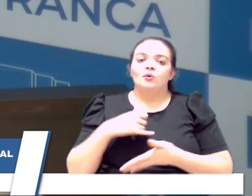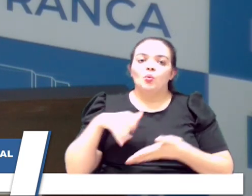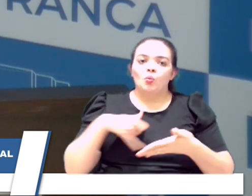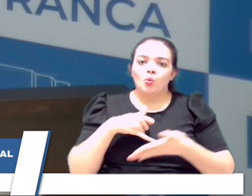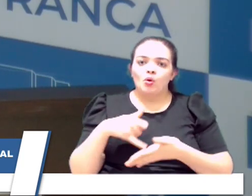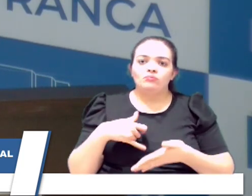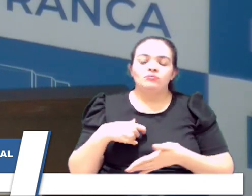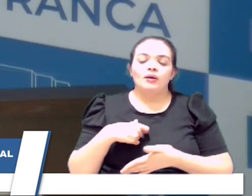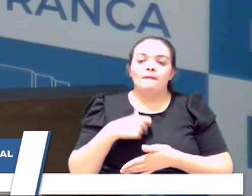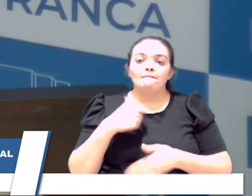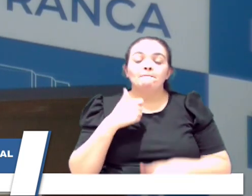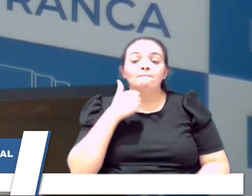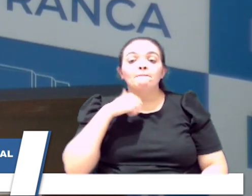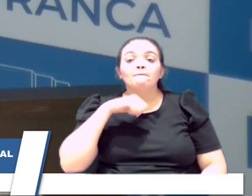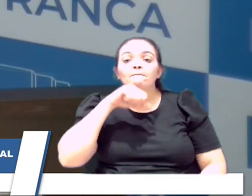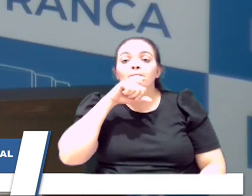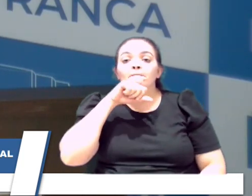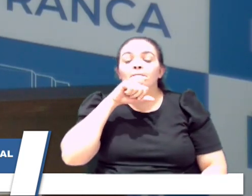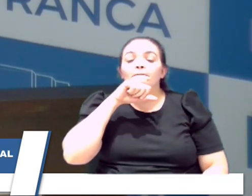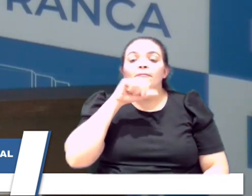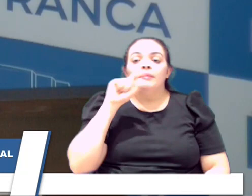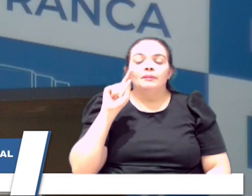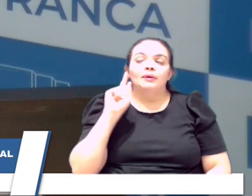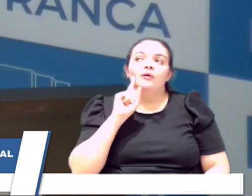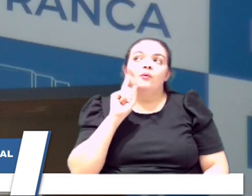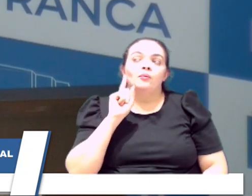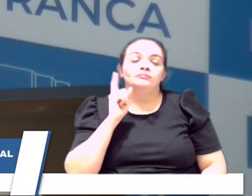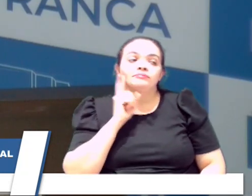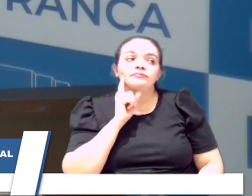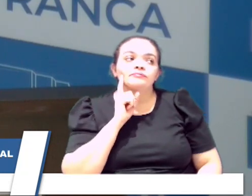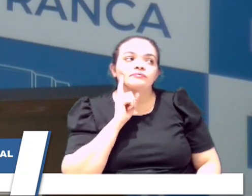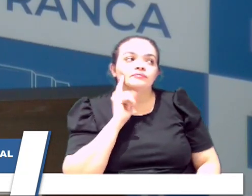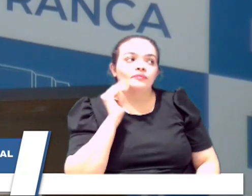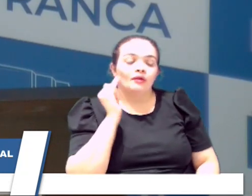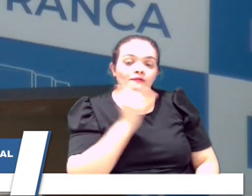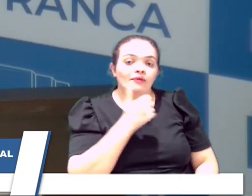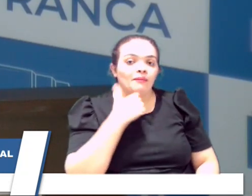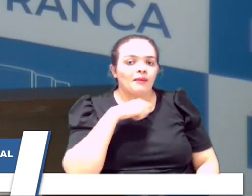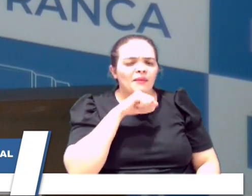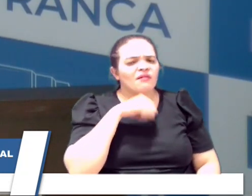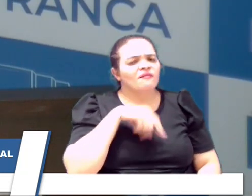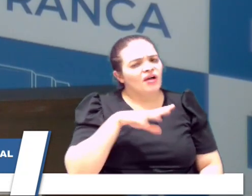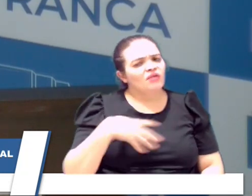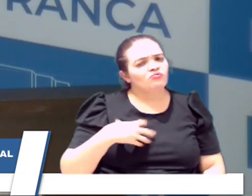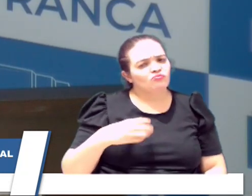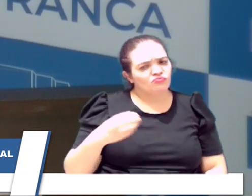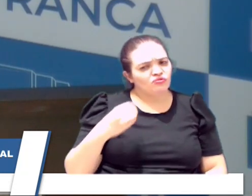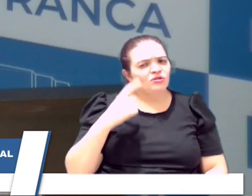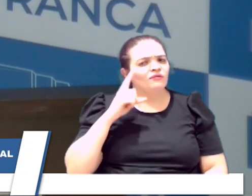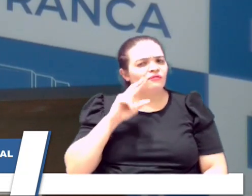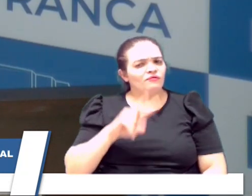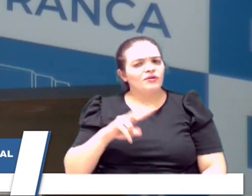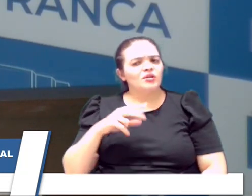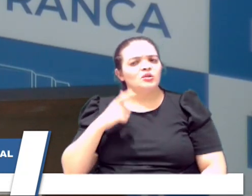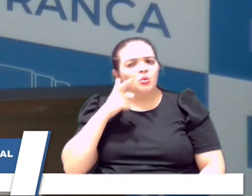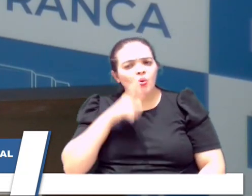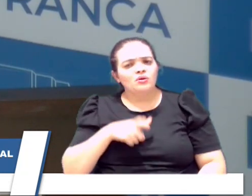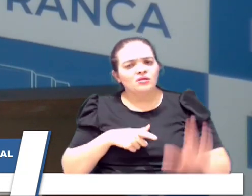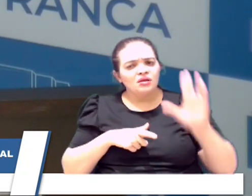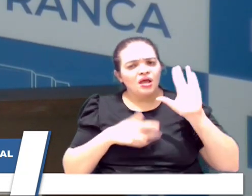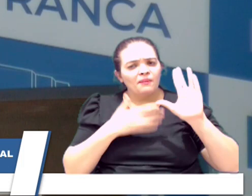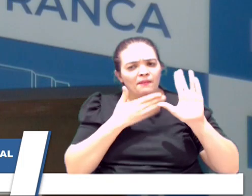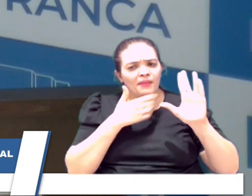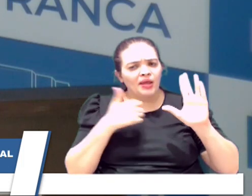quando alguém falou para minha mãe, ó, leva o seu filho lá, vê se ele consegue um cannabis para ele melhorar e tal,